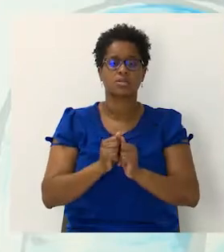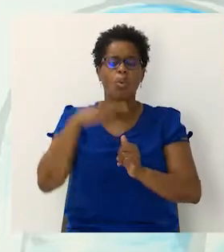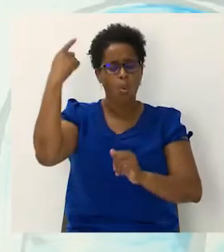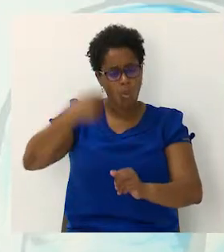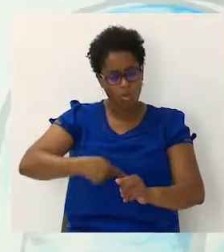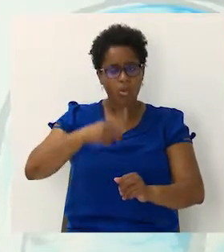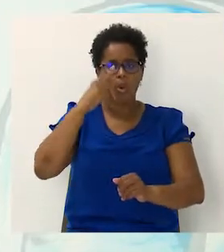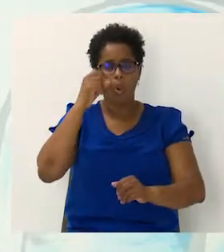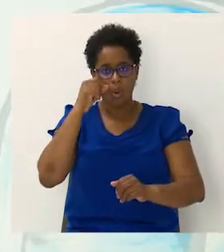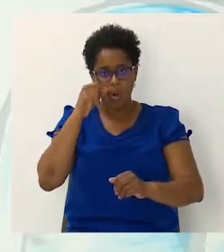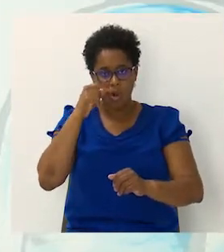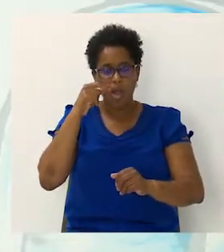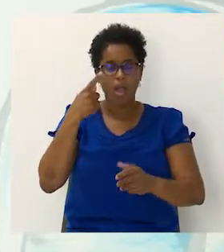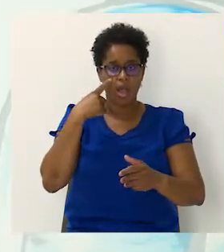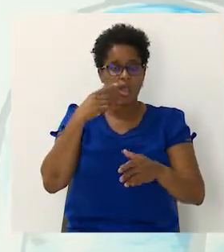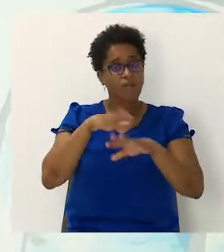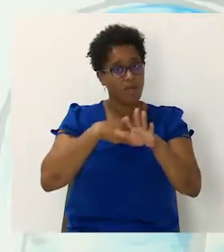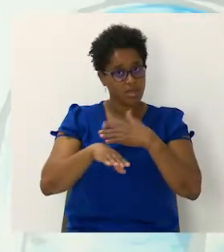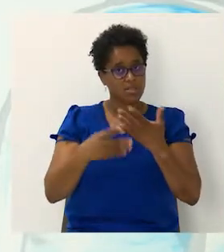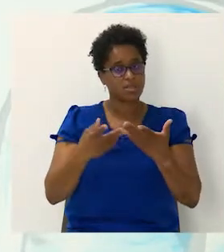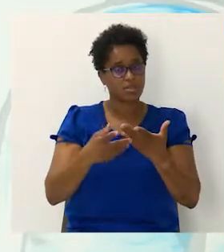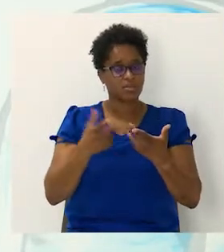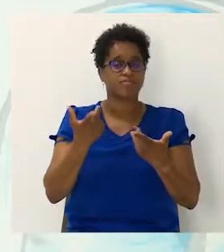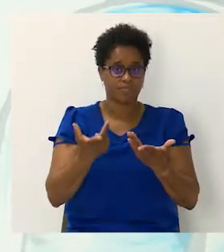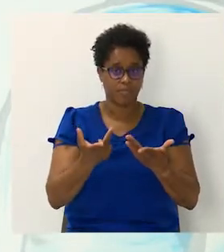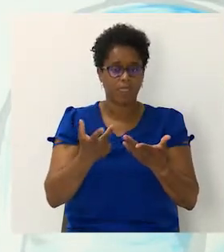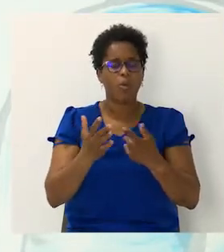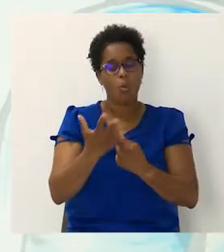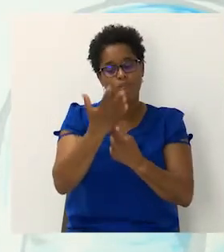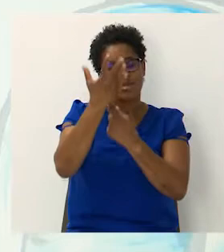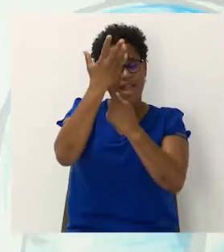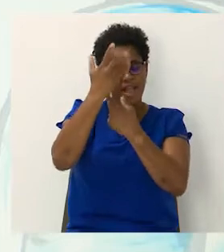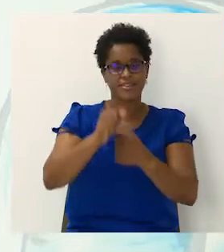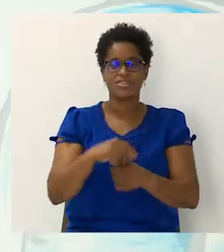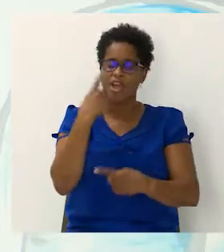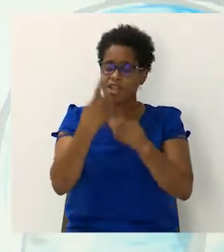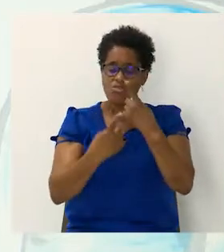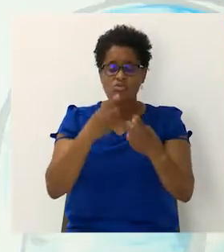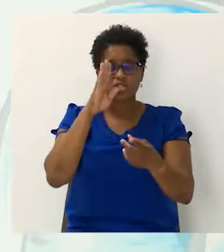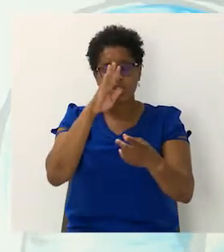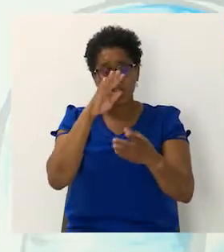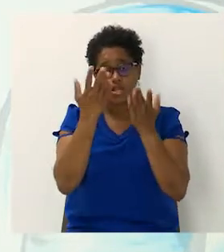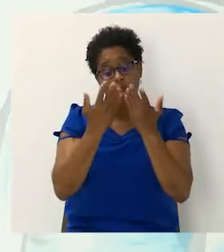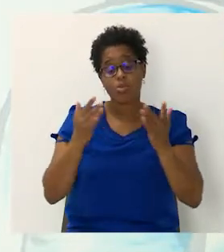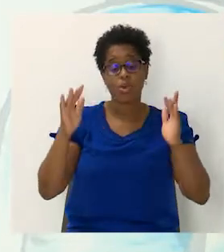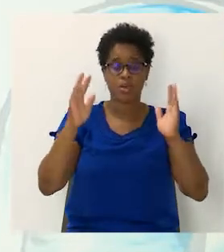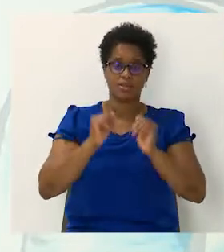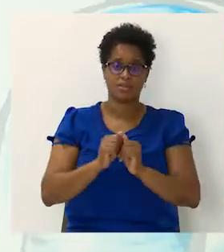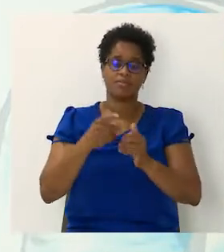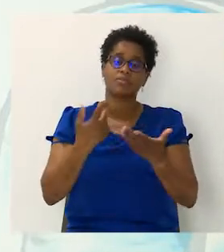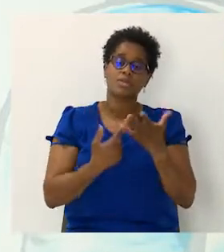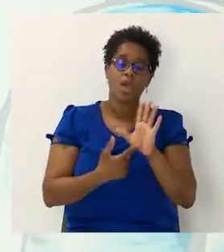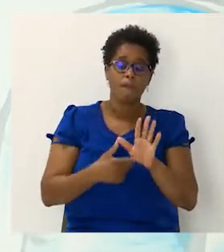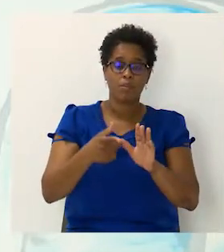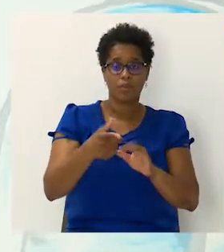obrigou o homem a prestar ou a render homenagem a alguns seres da natureza. Nesse